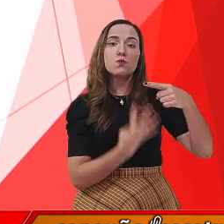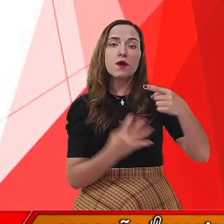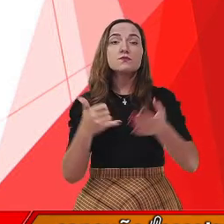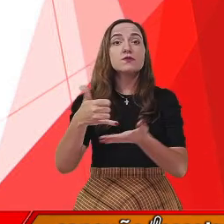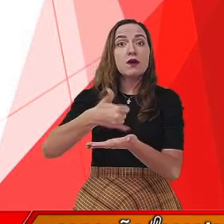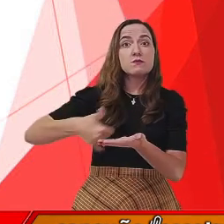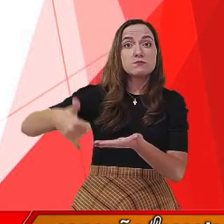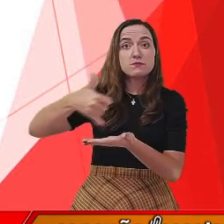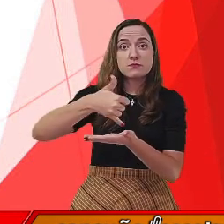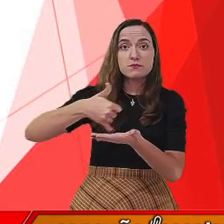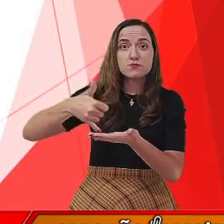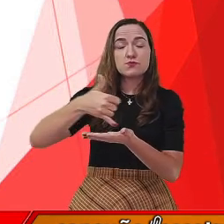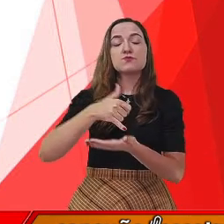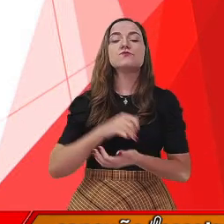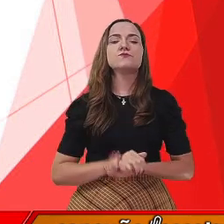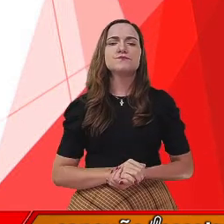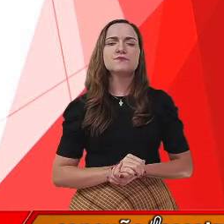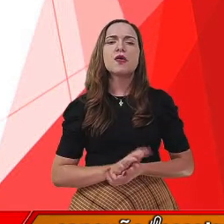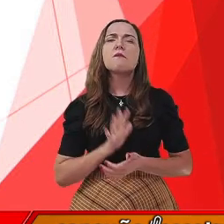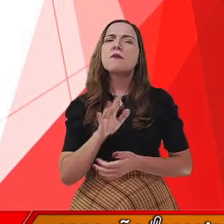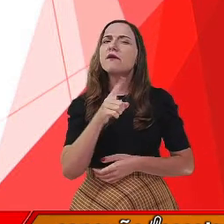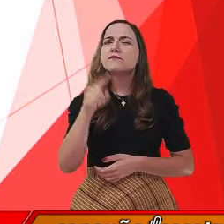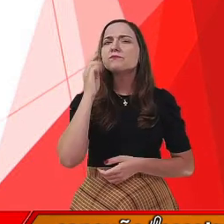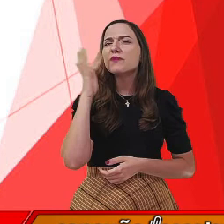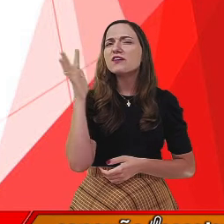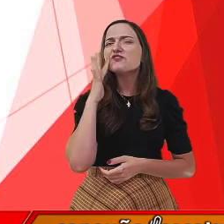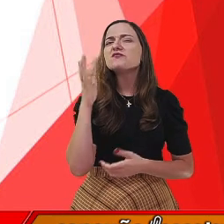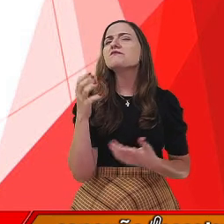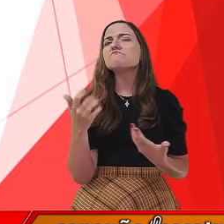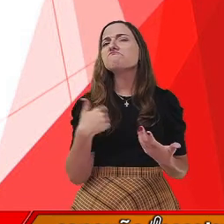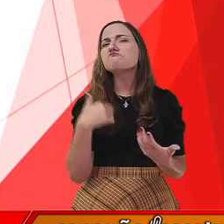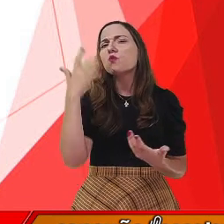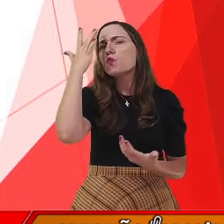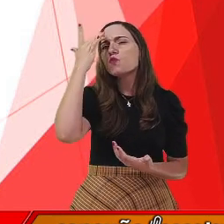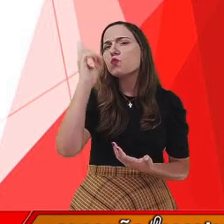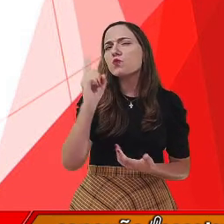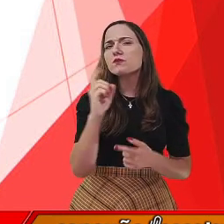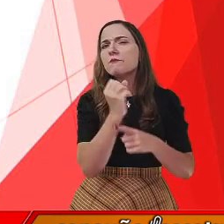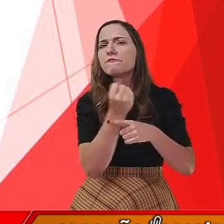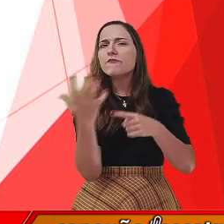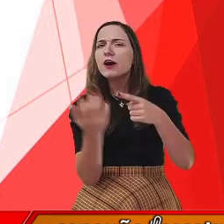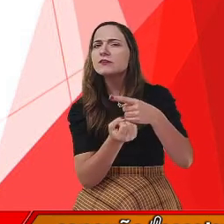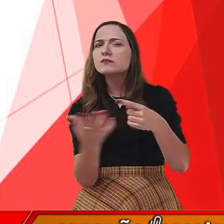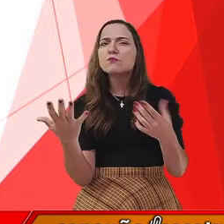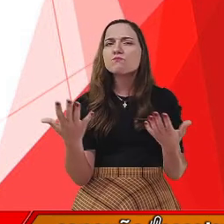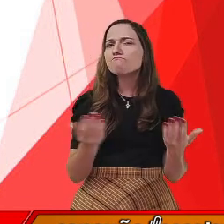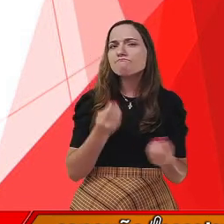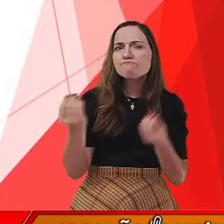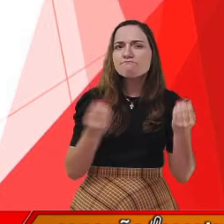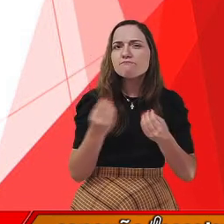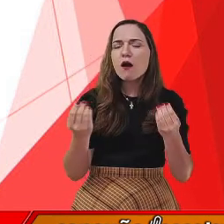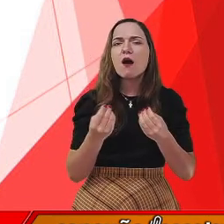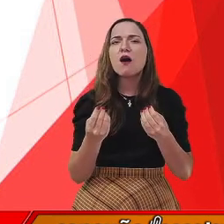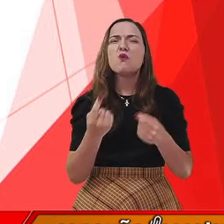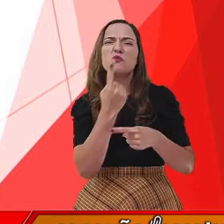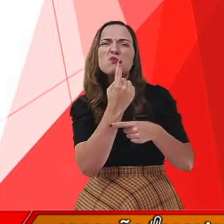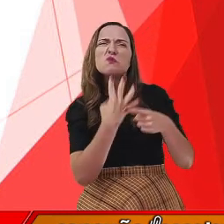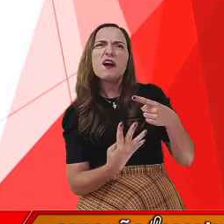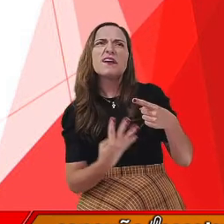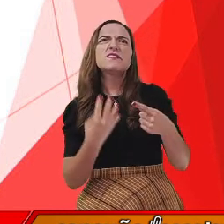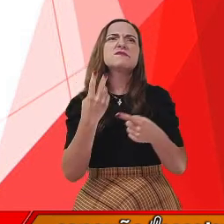Agora pensa comigo. Já imaginou se não soubéssemos nada sobre fração? A